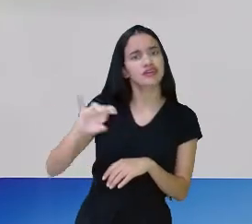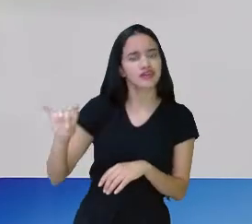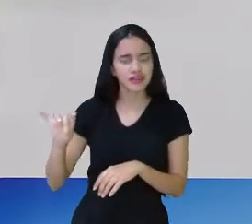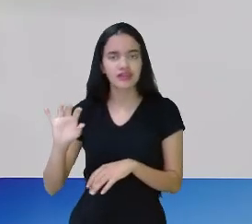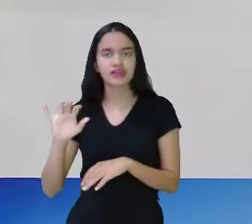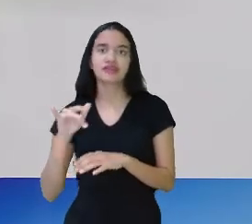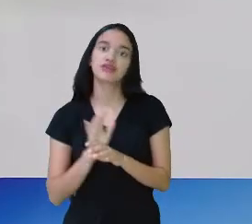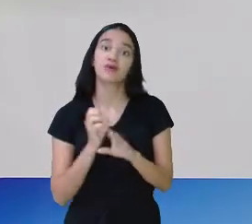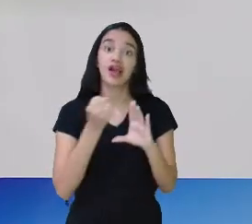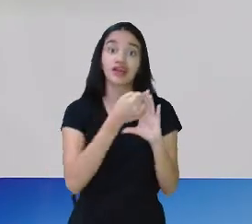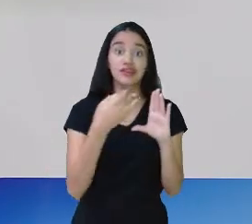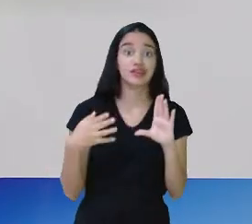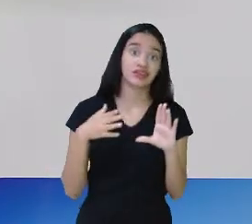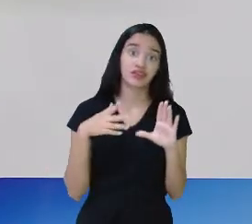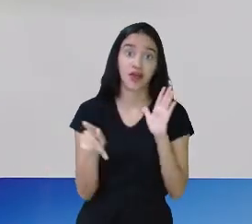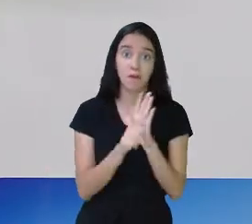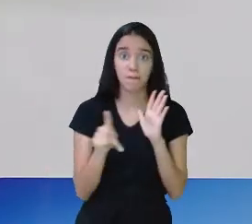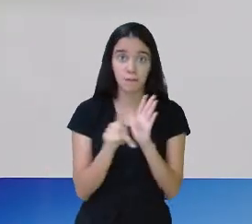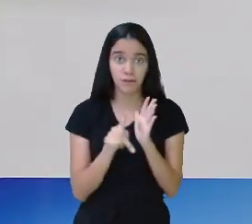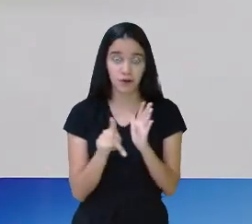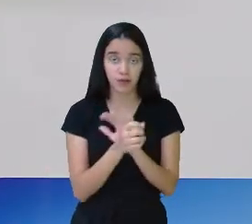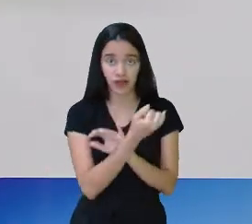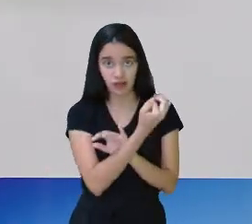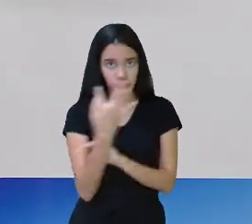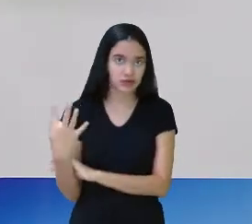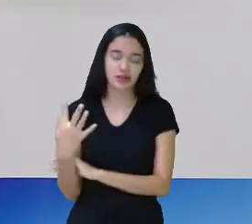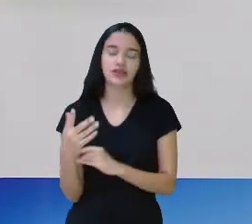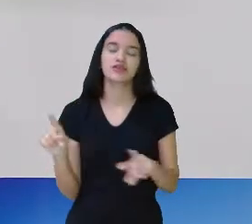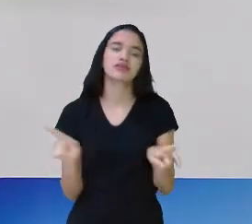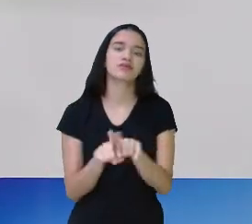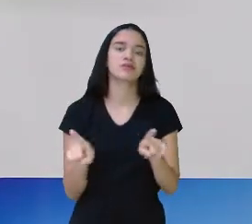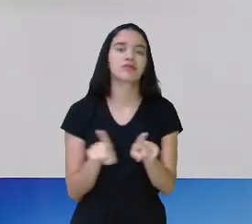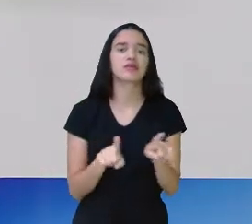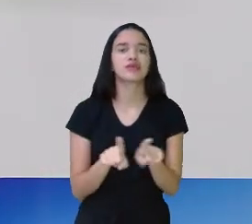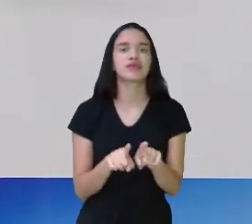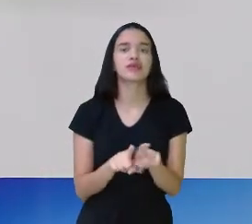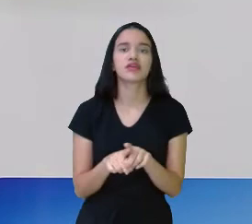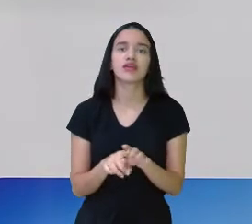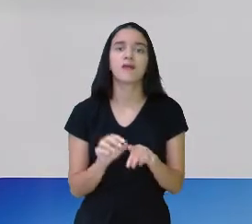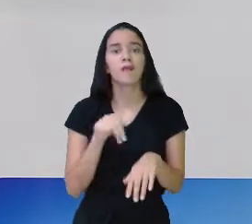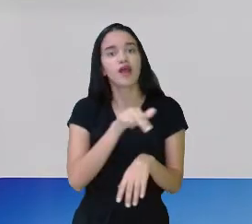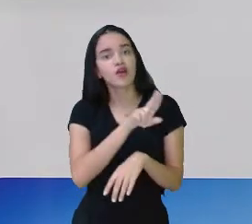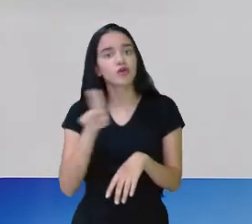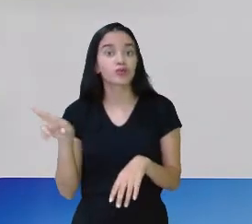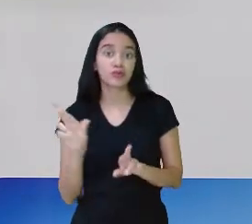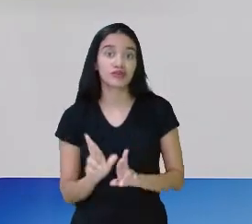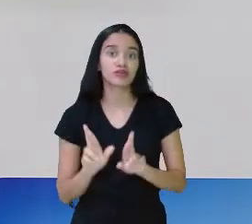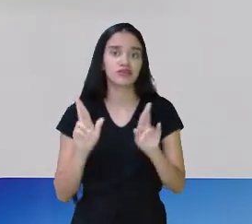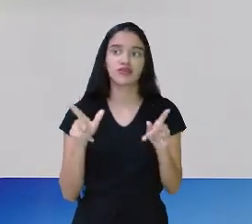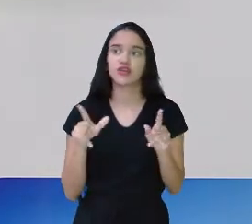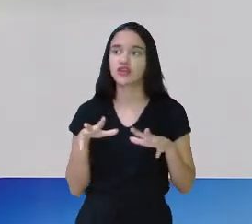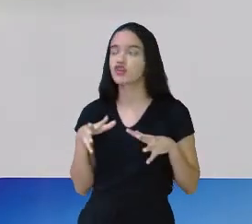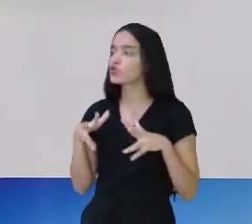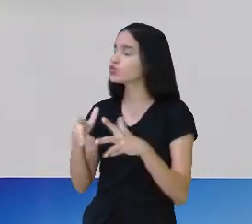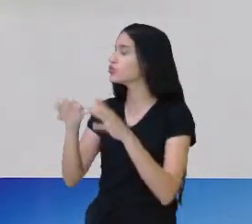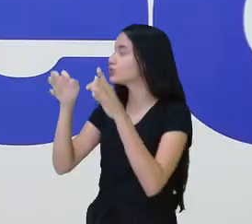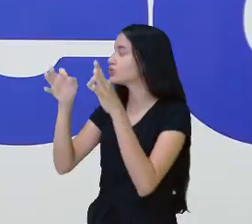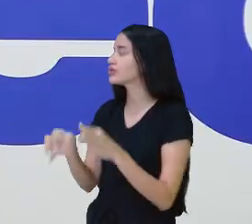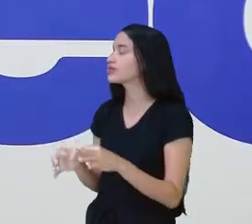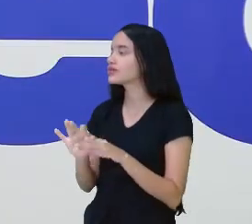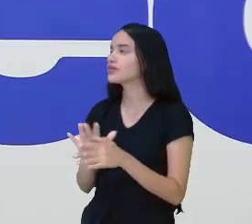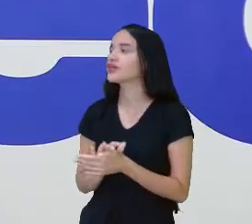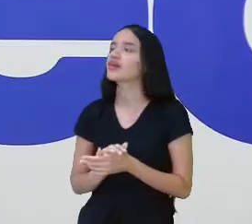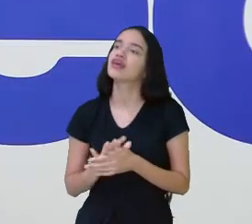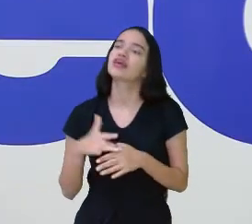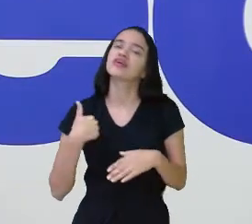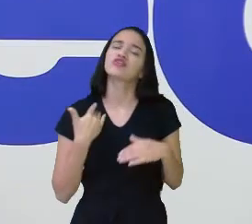com a sua característica, a sua quantidade de lados e, lógico, com os nomes diferentes. Tudo certo por aí, professora?